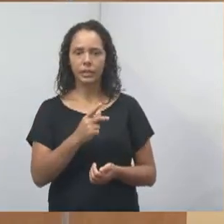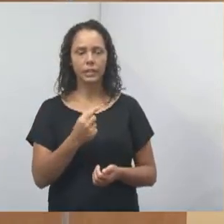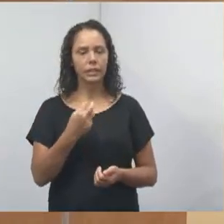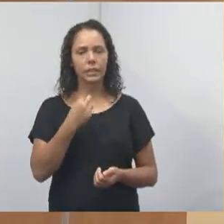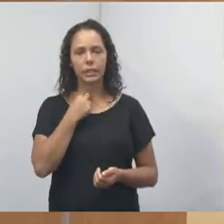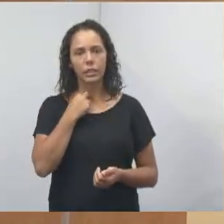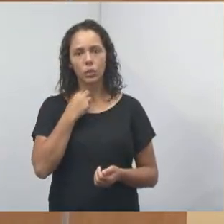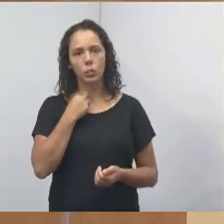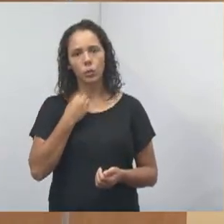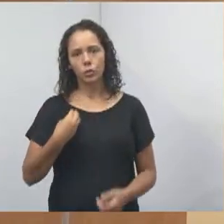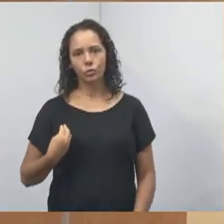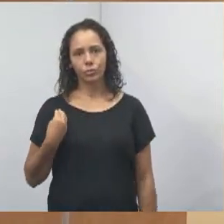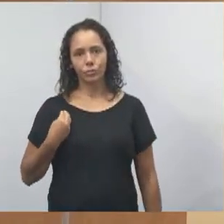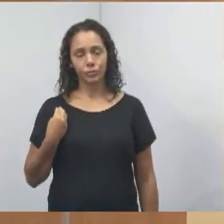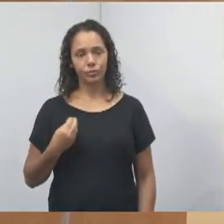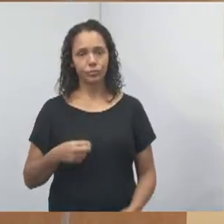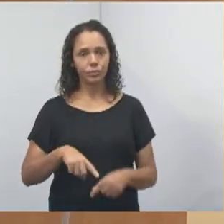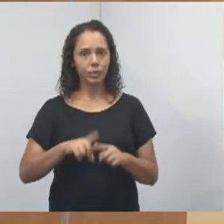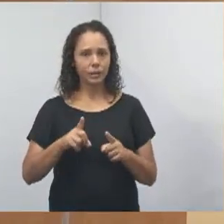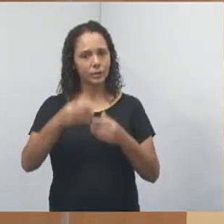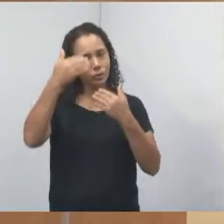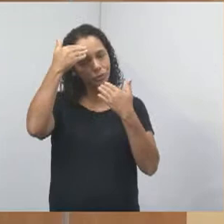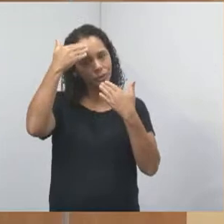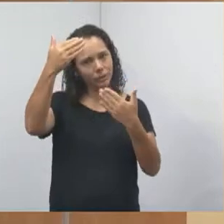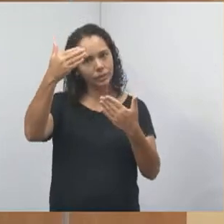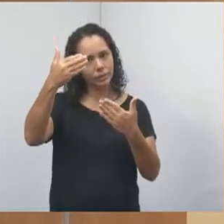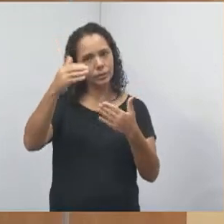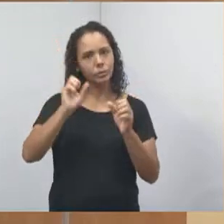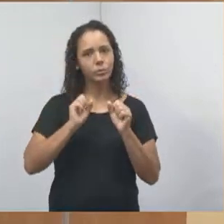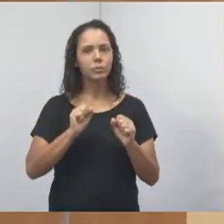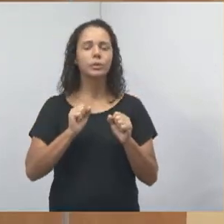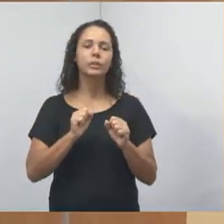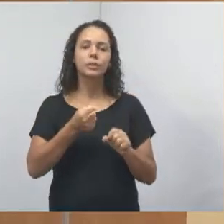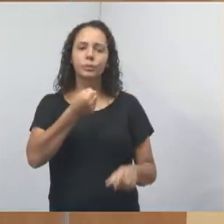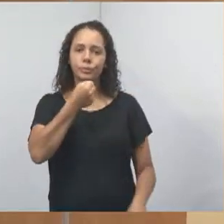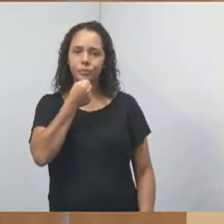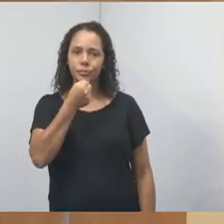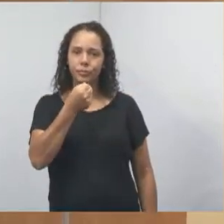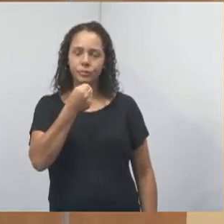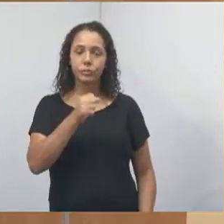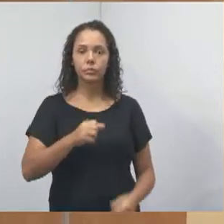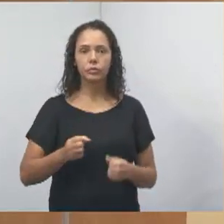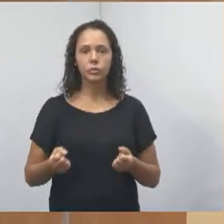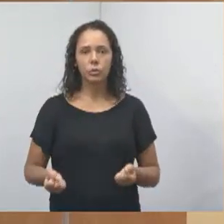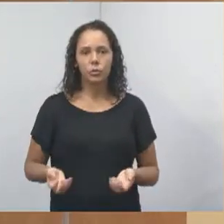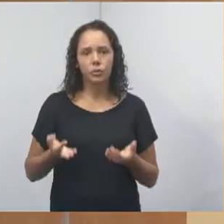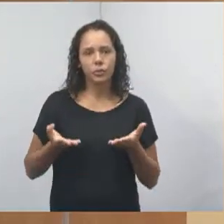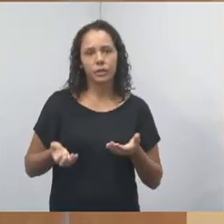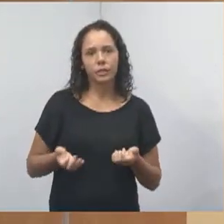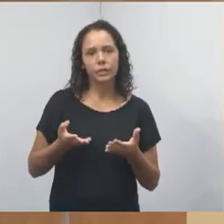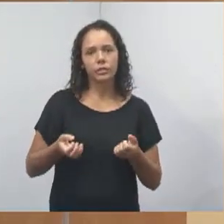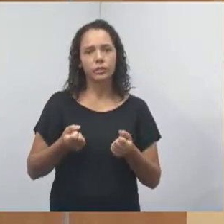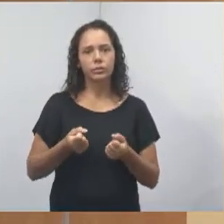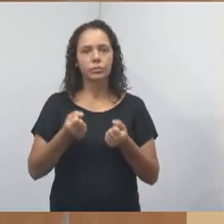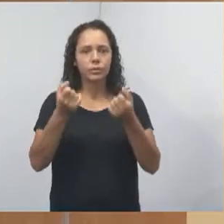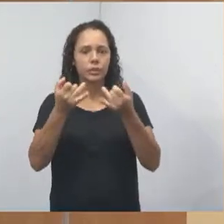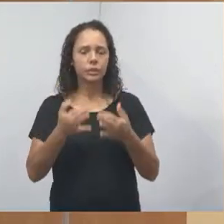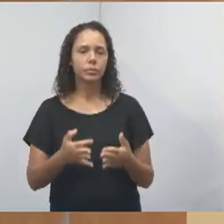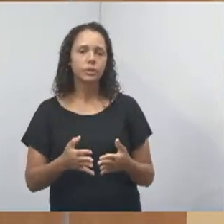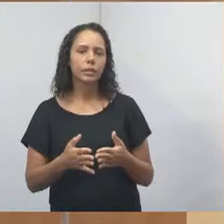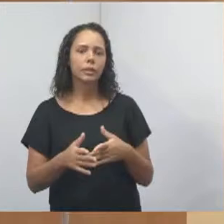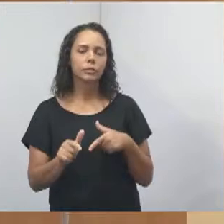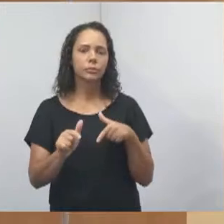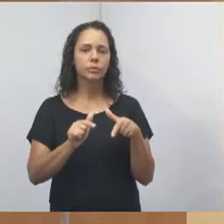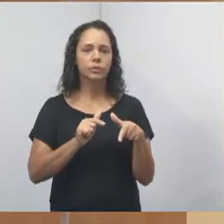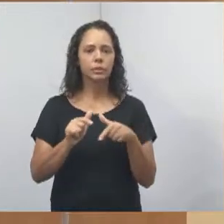agradecer então a possibilidade da palavra como incentivo e partilha dessa atividade que acontece